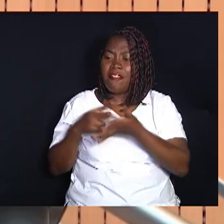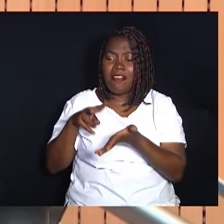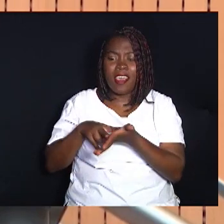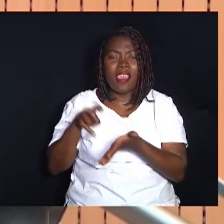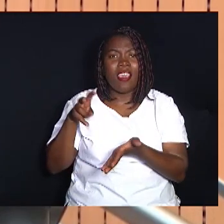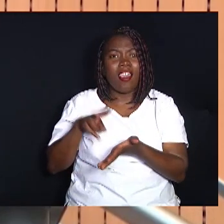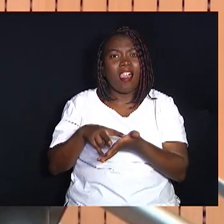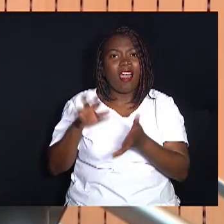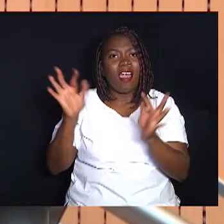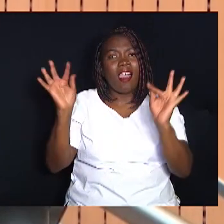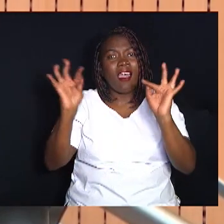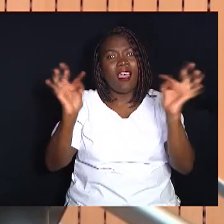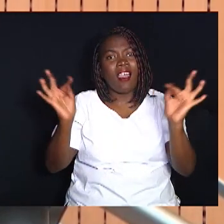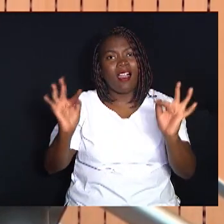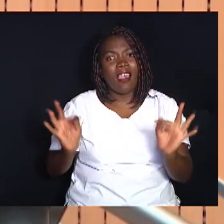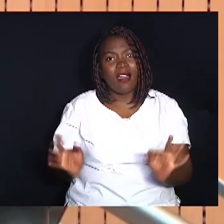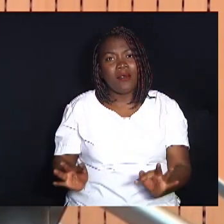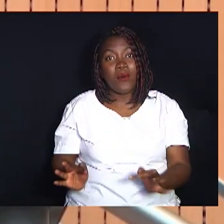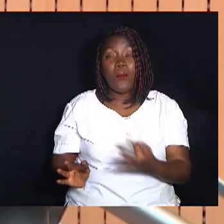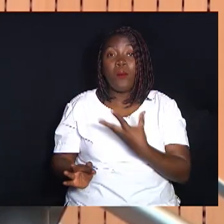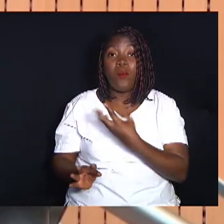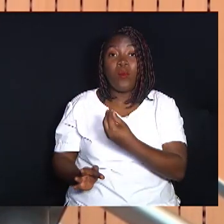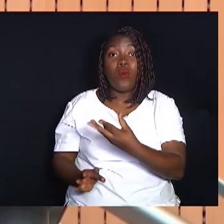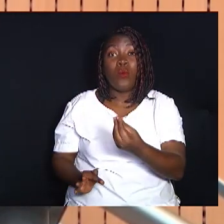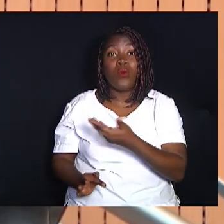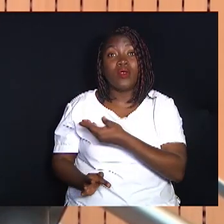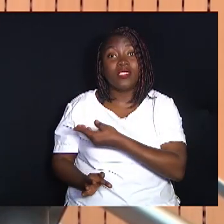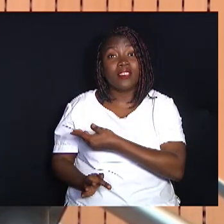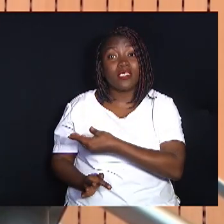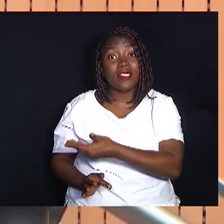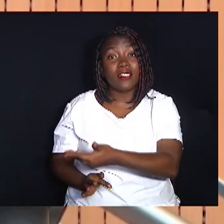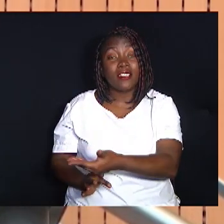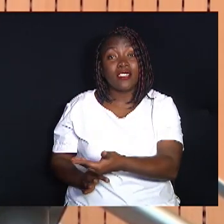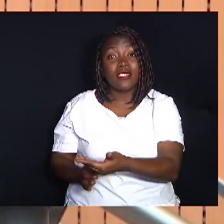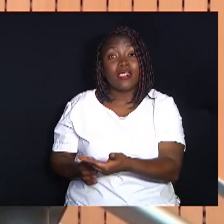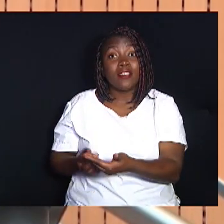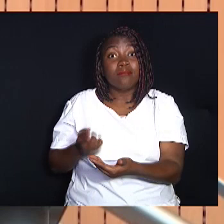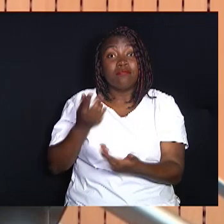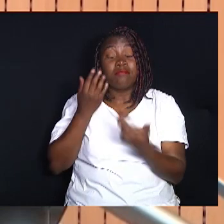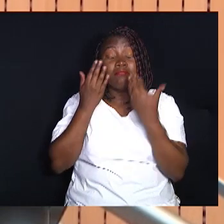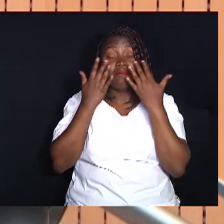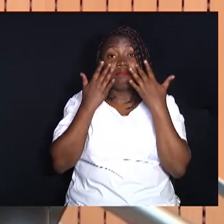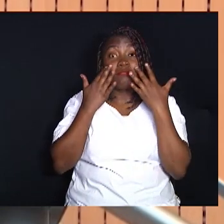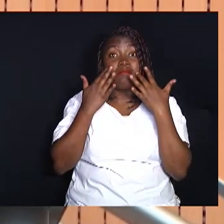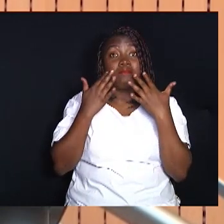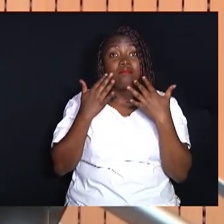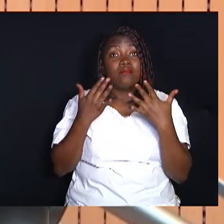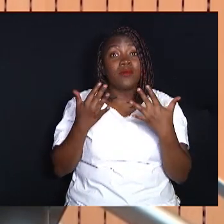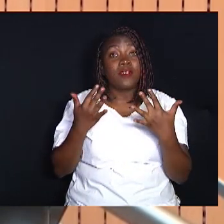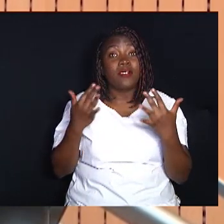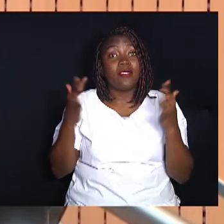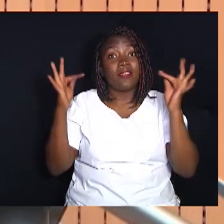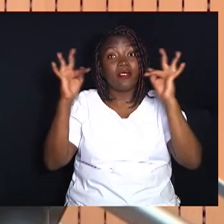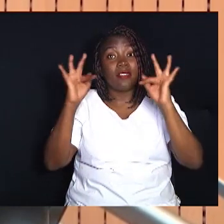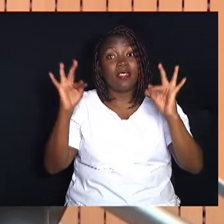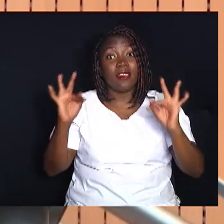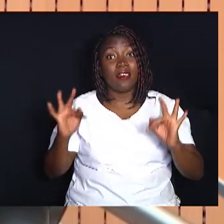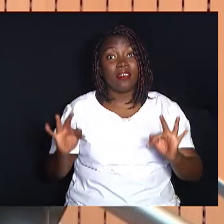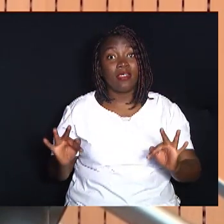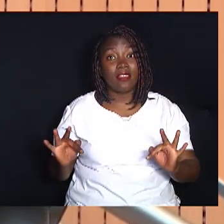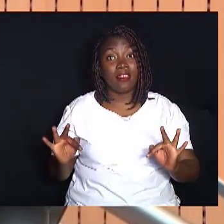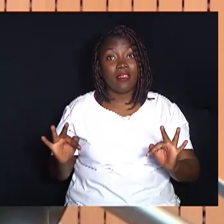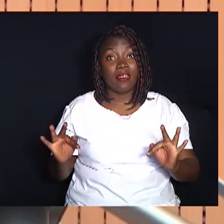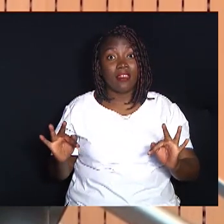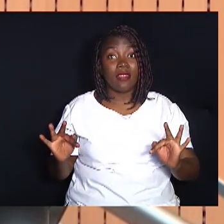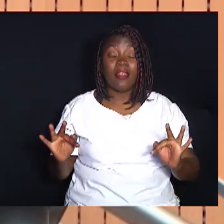felicidade. Muitas dessas crianças chegam até a chorar de felicidade e